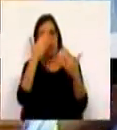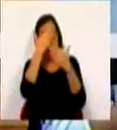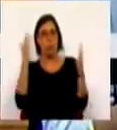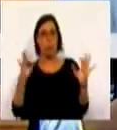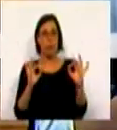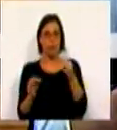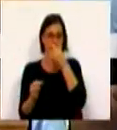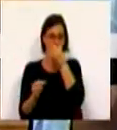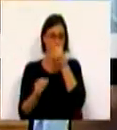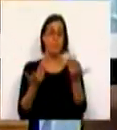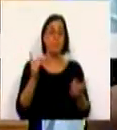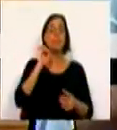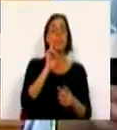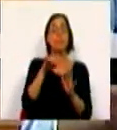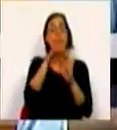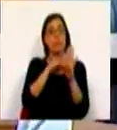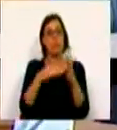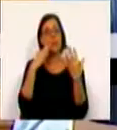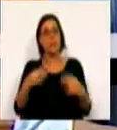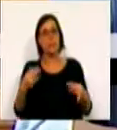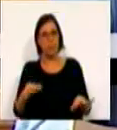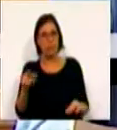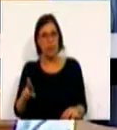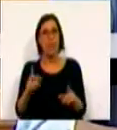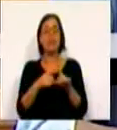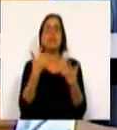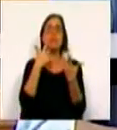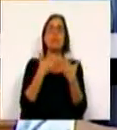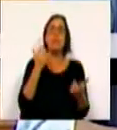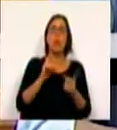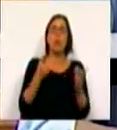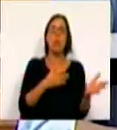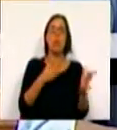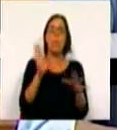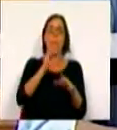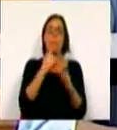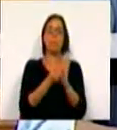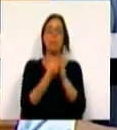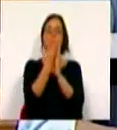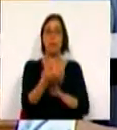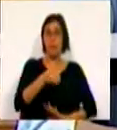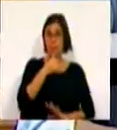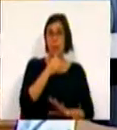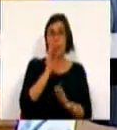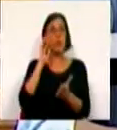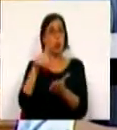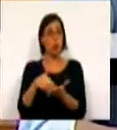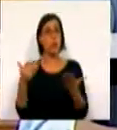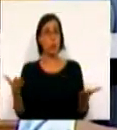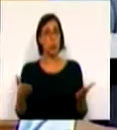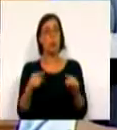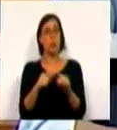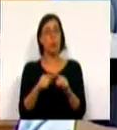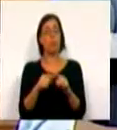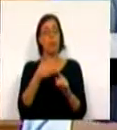democracia. A importância dos programas Simplex evidencia-se por um alargado conjunto de medidas e resultados que